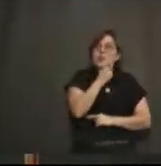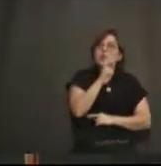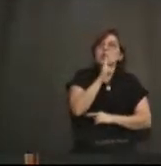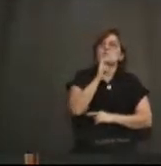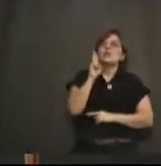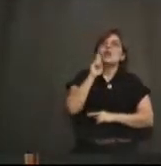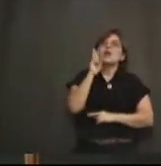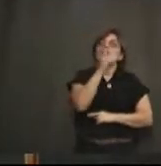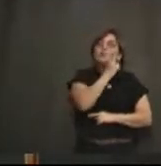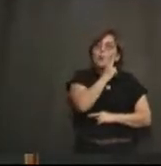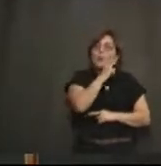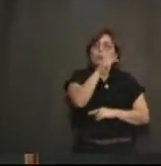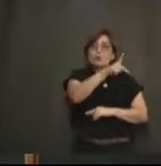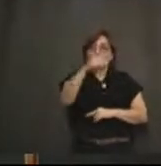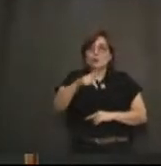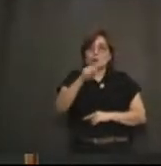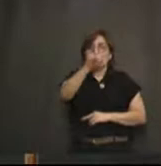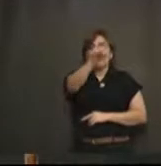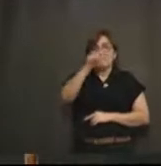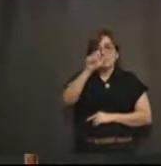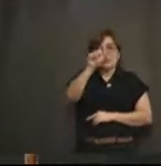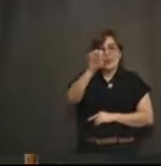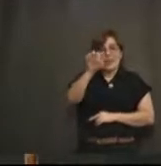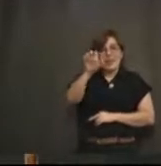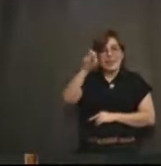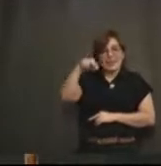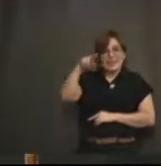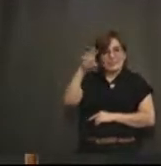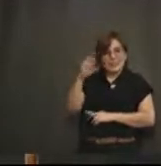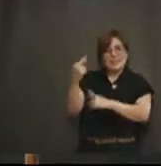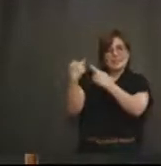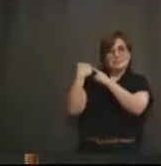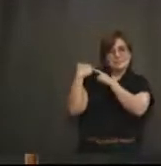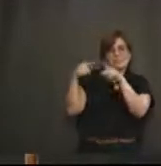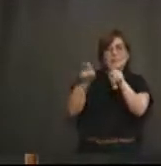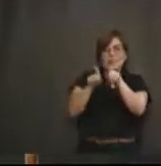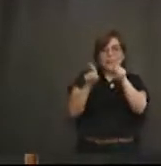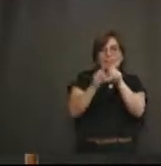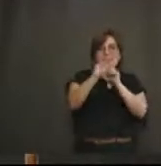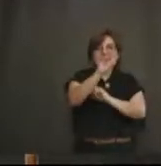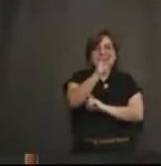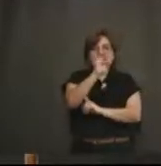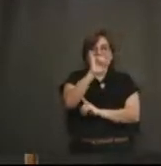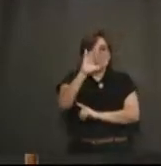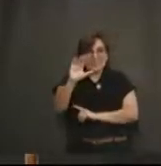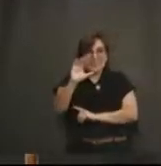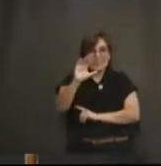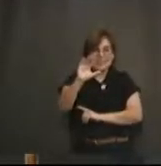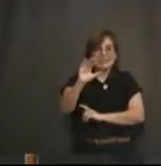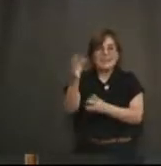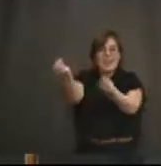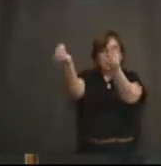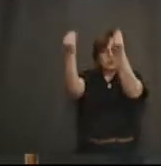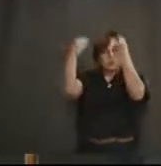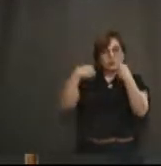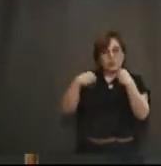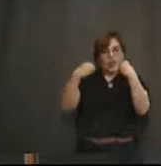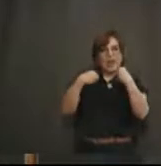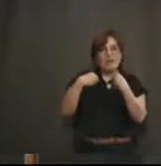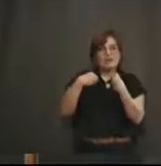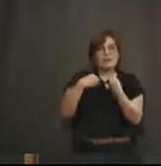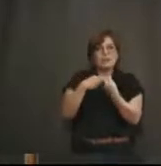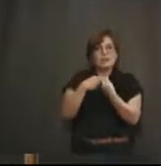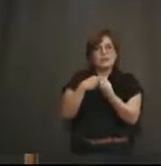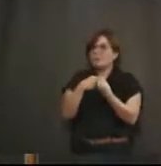da professora Chayene. Gostaria de agradecer ao CETIC, que nos atendeu na instalação da rede Wi-Fi da 10ª